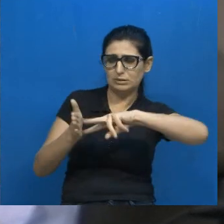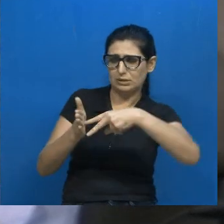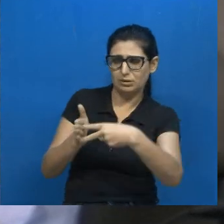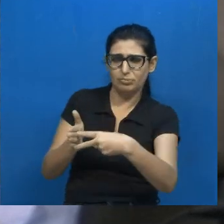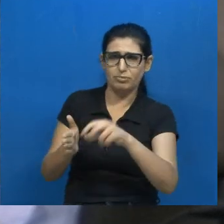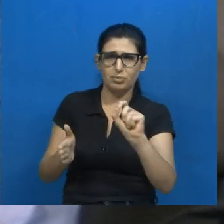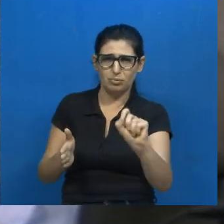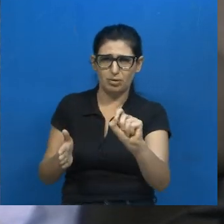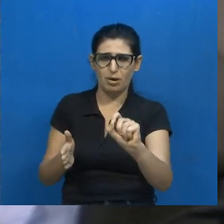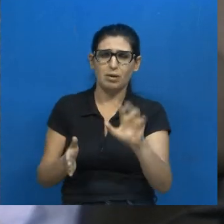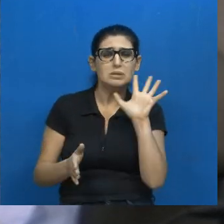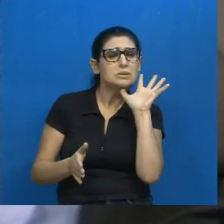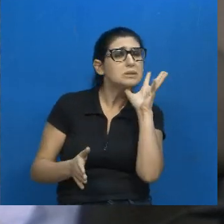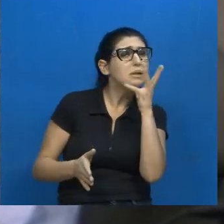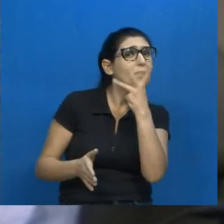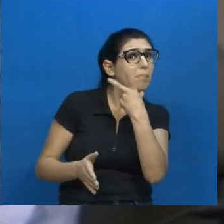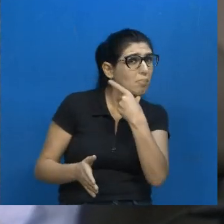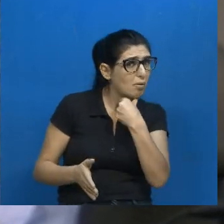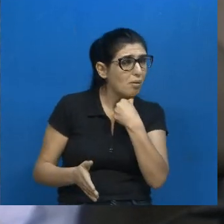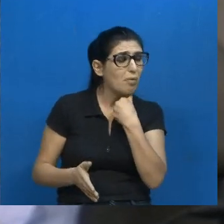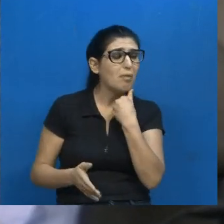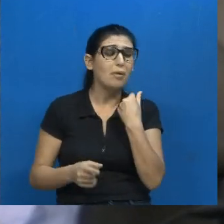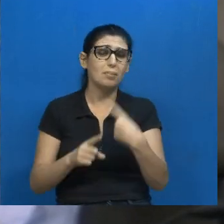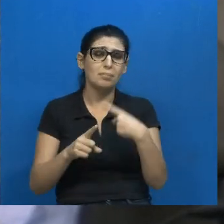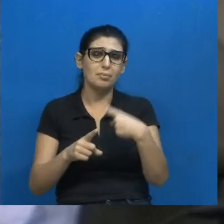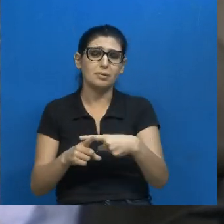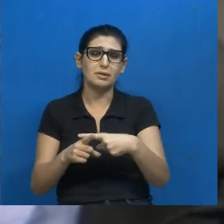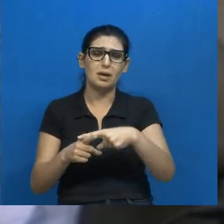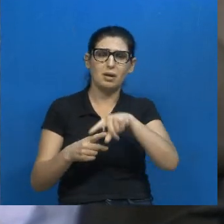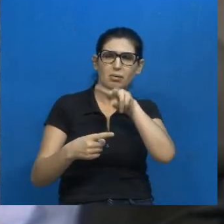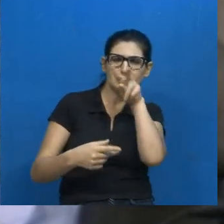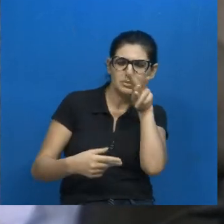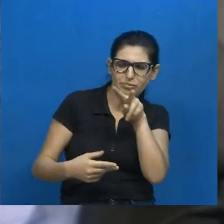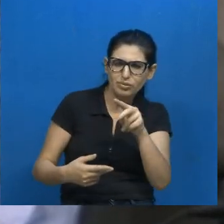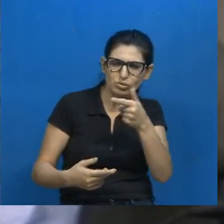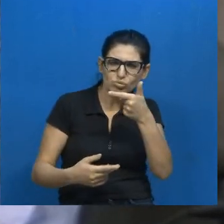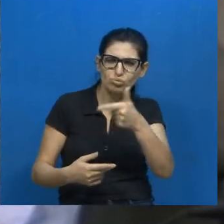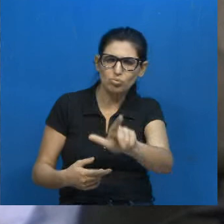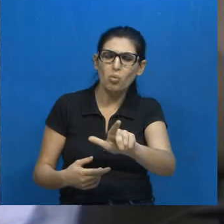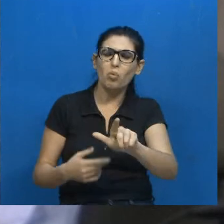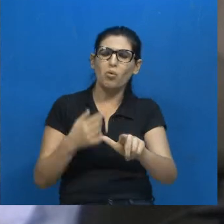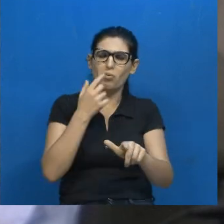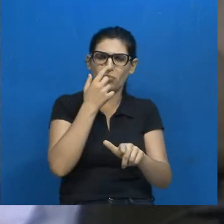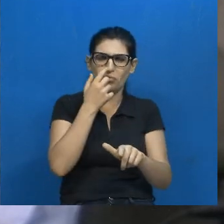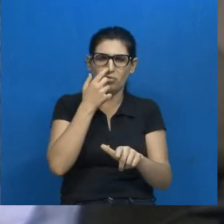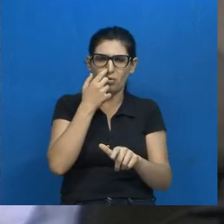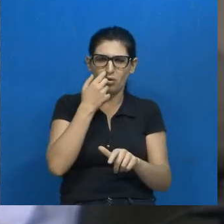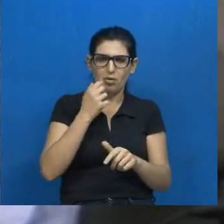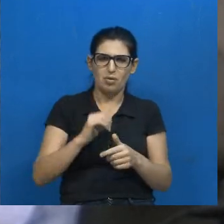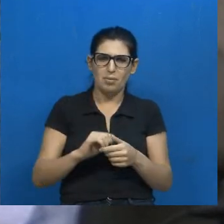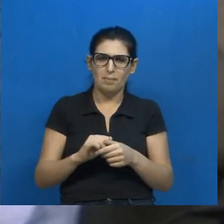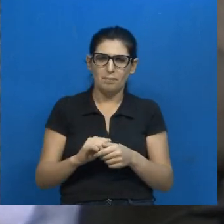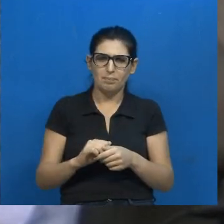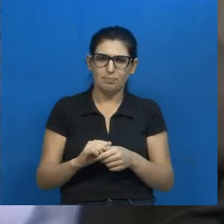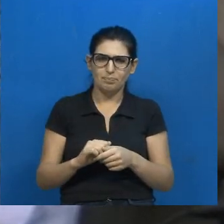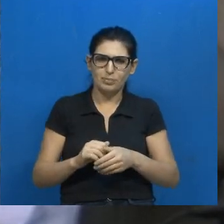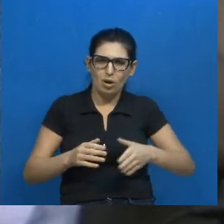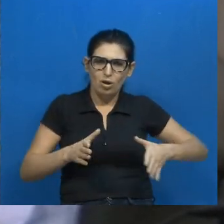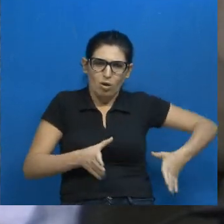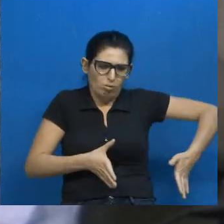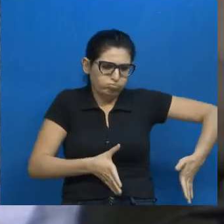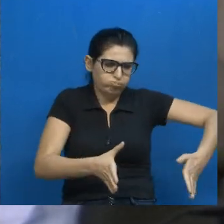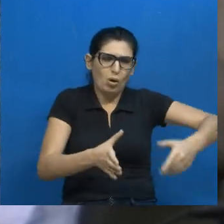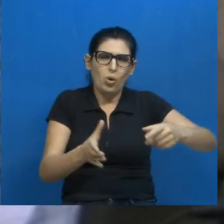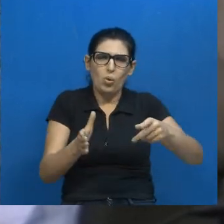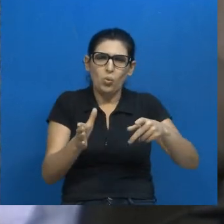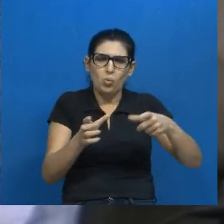tempo, porque ela demanda de revisão de arruamento, como o próprio, você mesmo falou sobre corredores de ônibus,